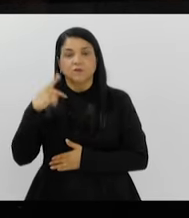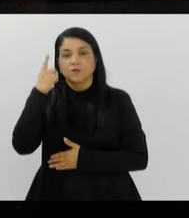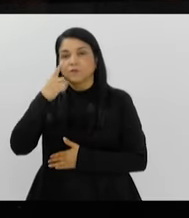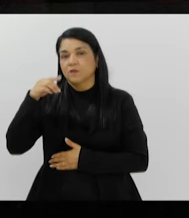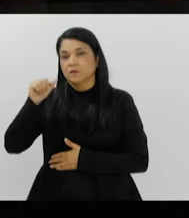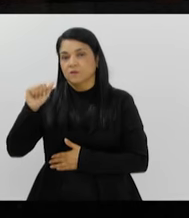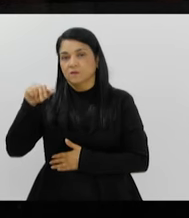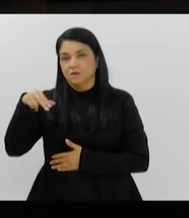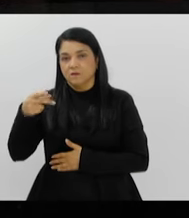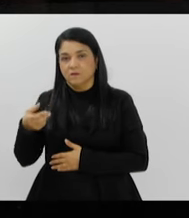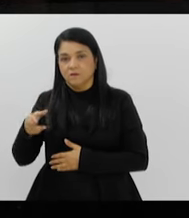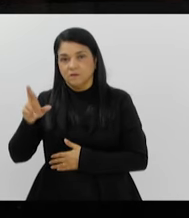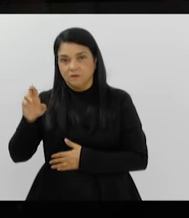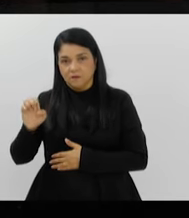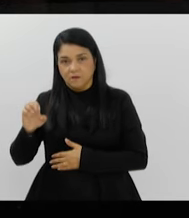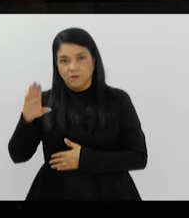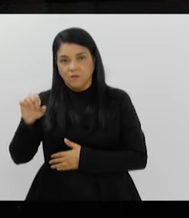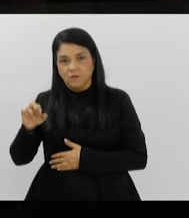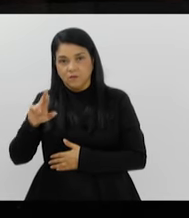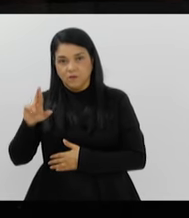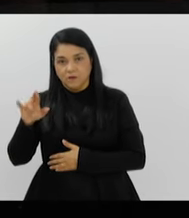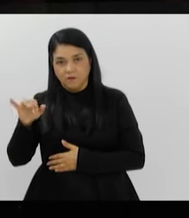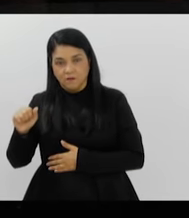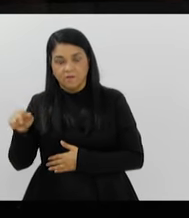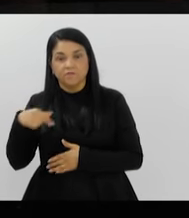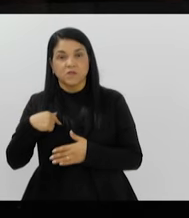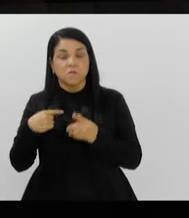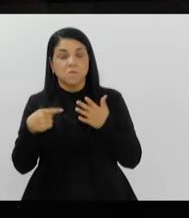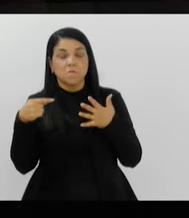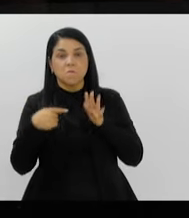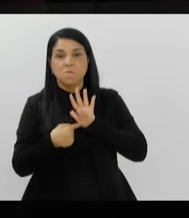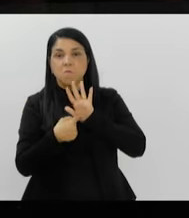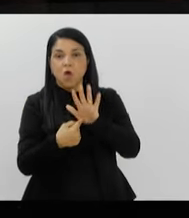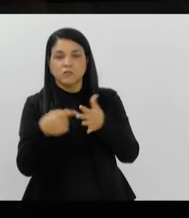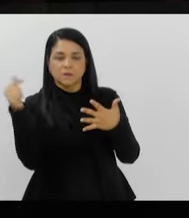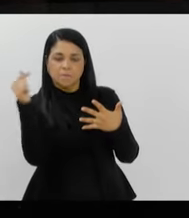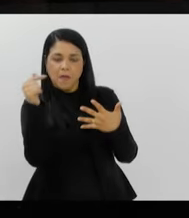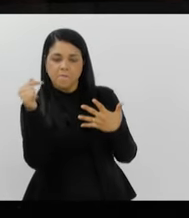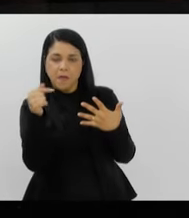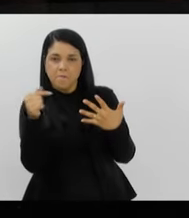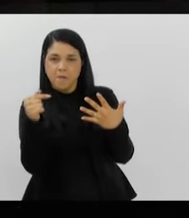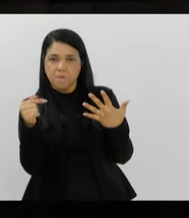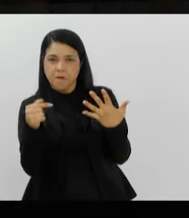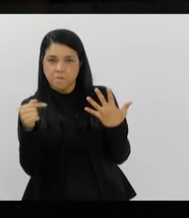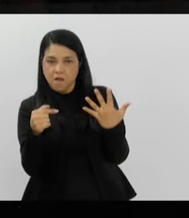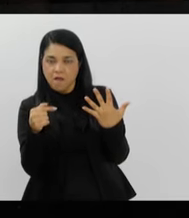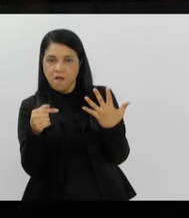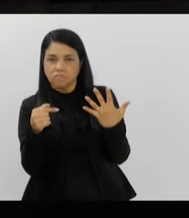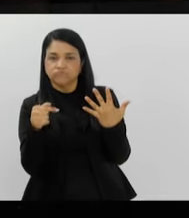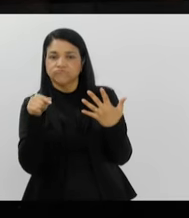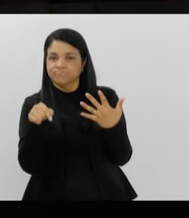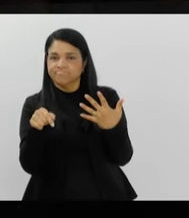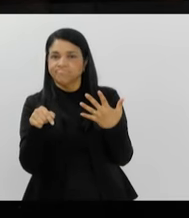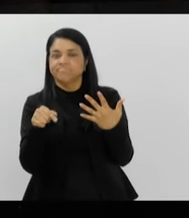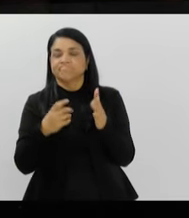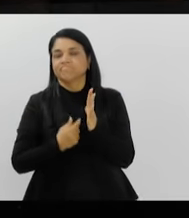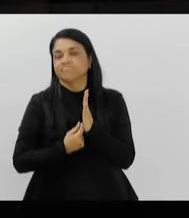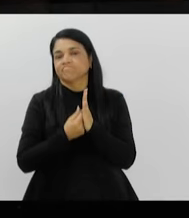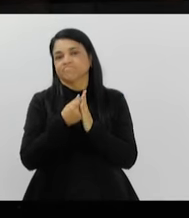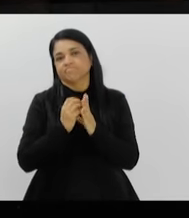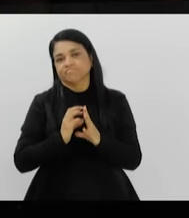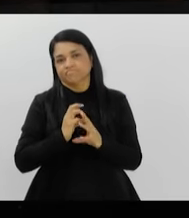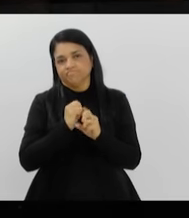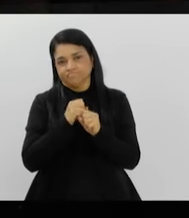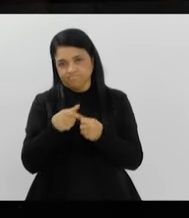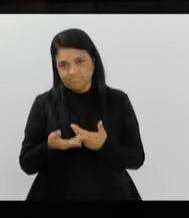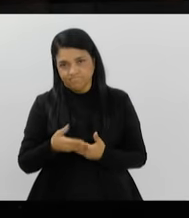Correia, que aponta as questões chaves desse nosso orçamento.